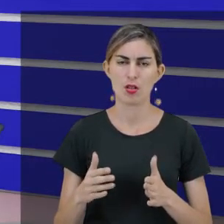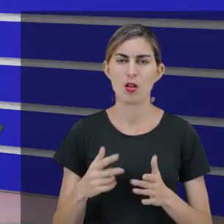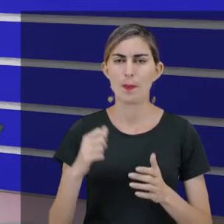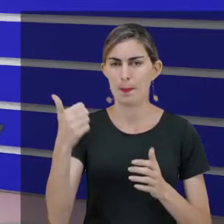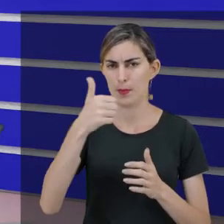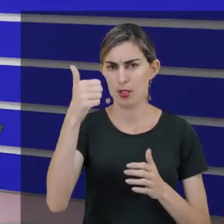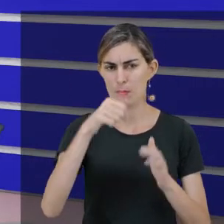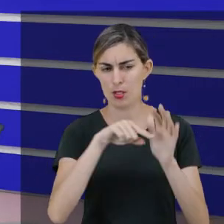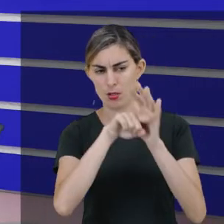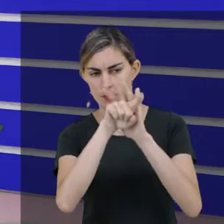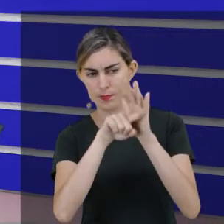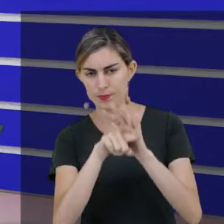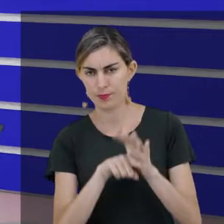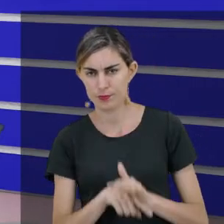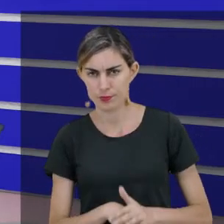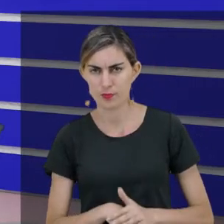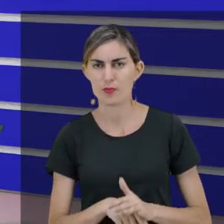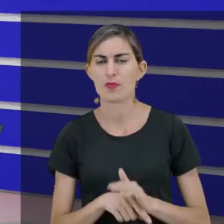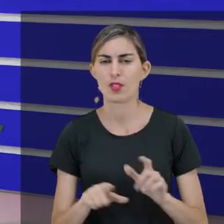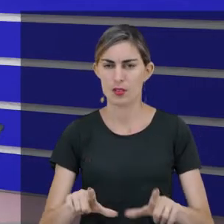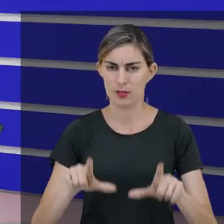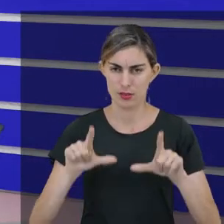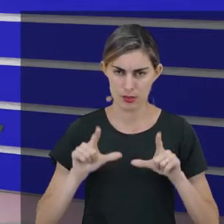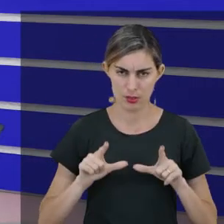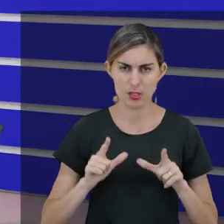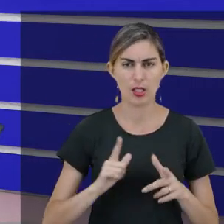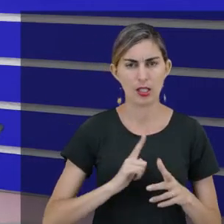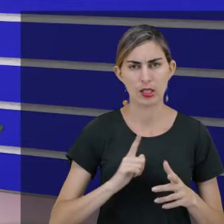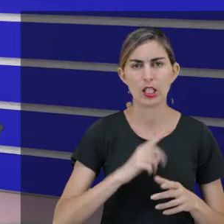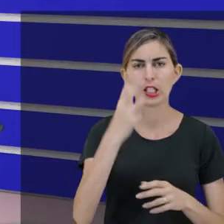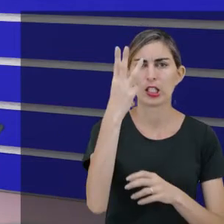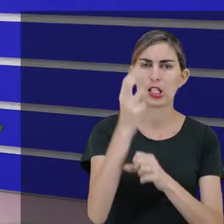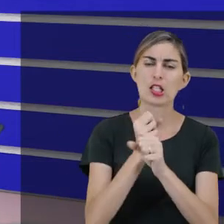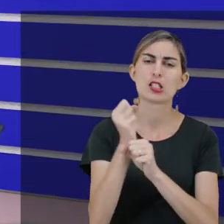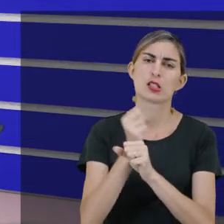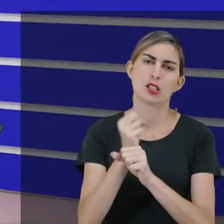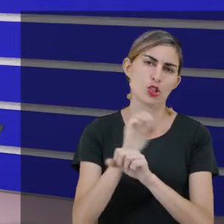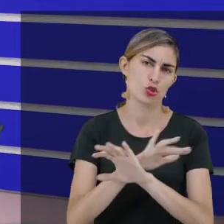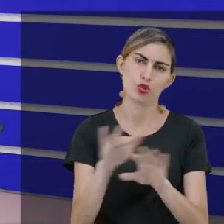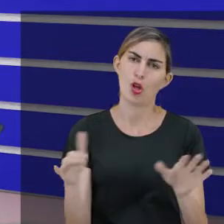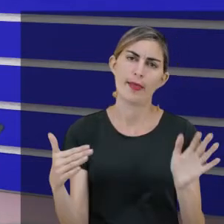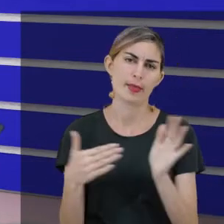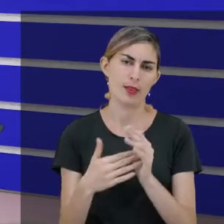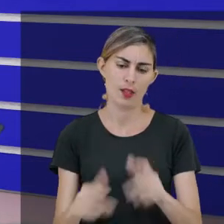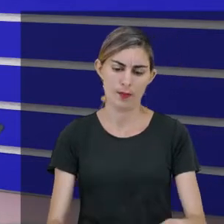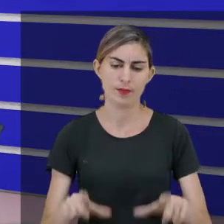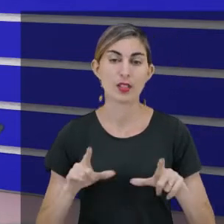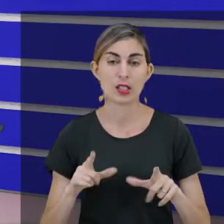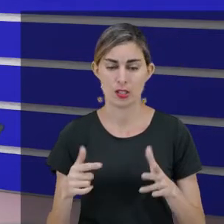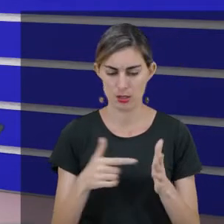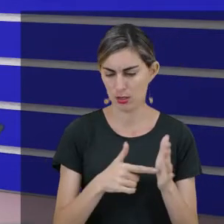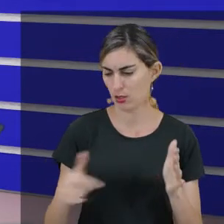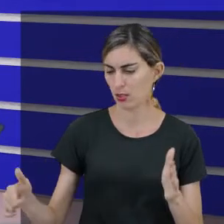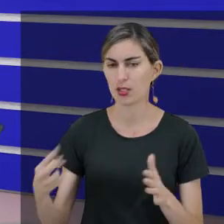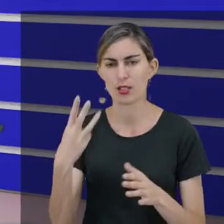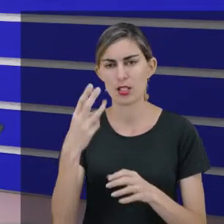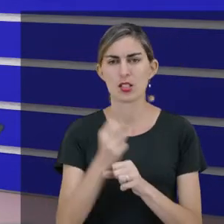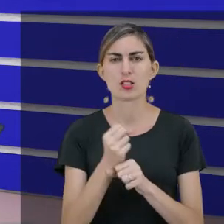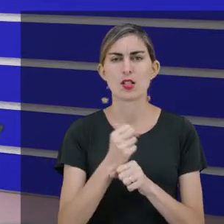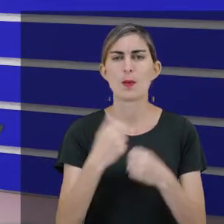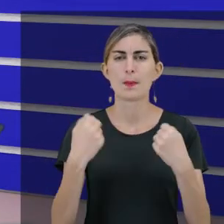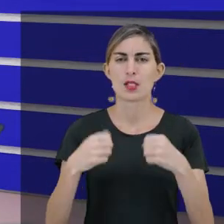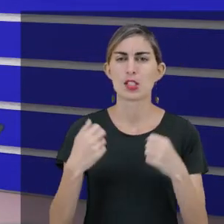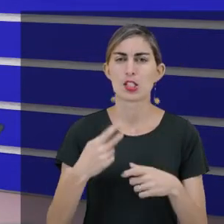auditoria de certificação, ela vai ter ali 3 anos de validade. Só que você, nesse intervalo, você vai precisar receber